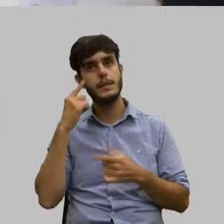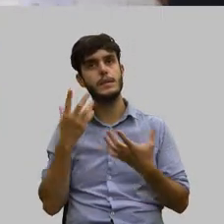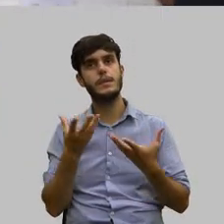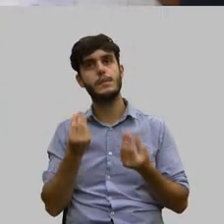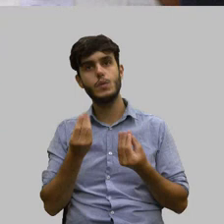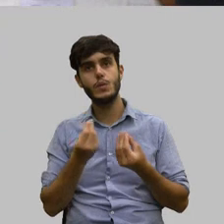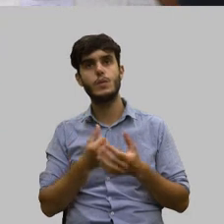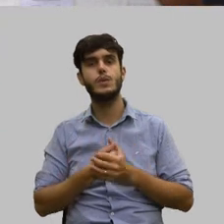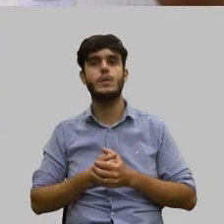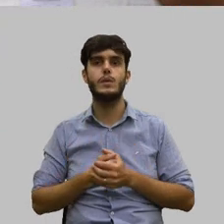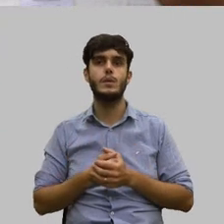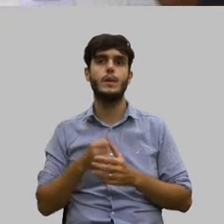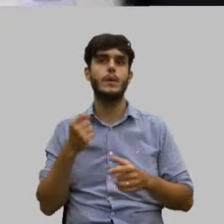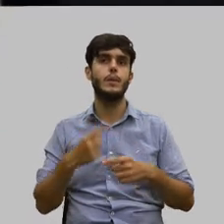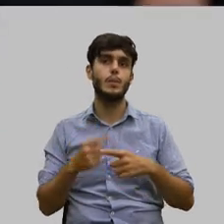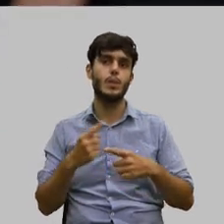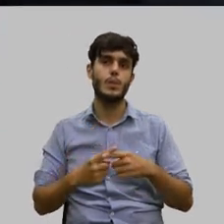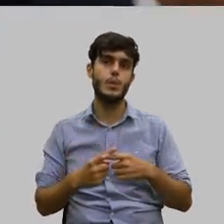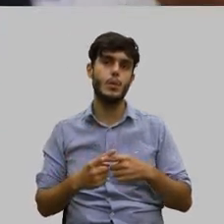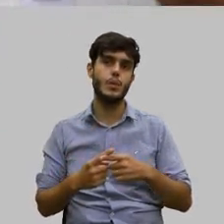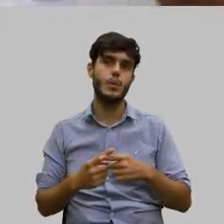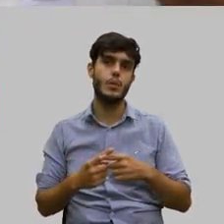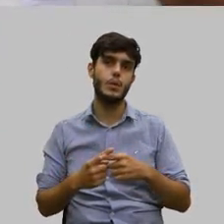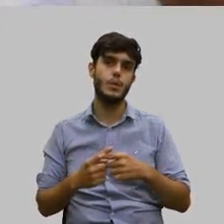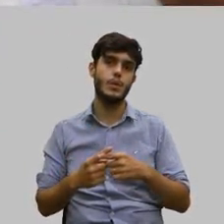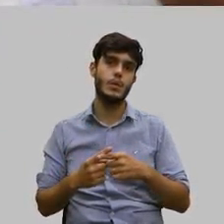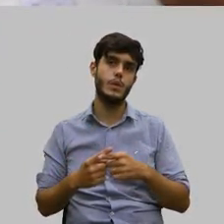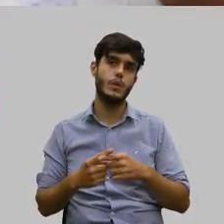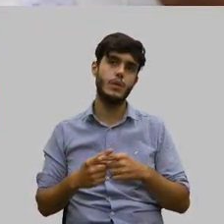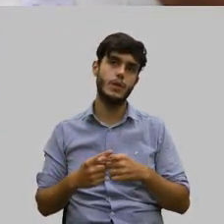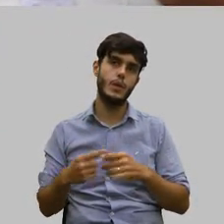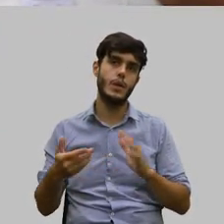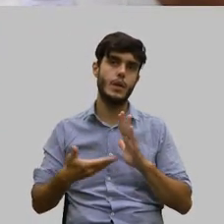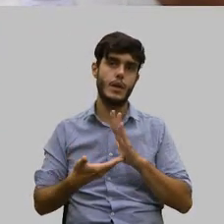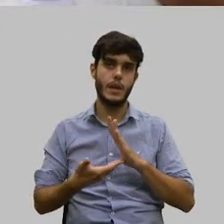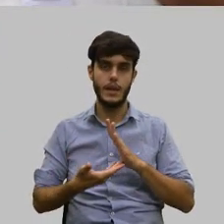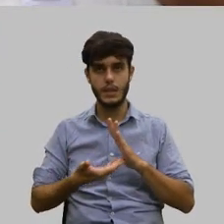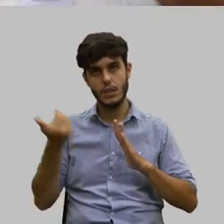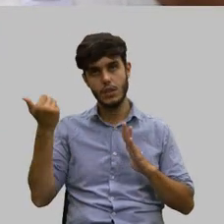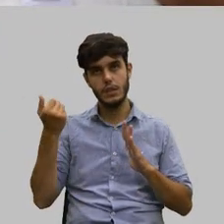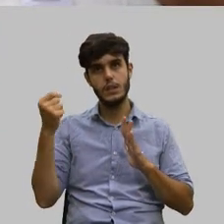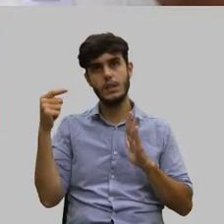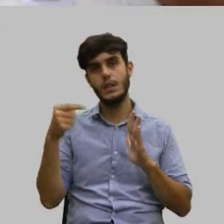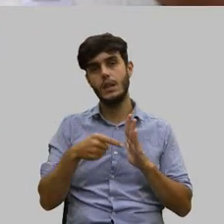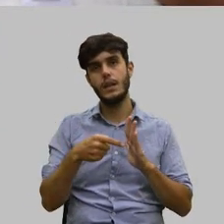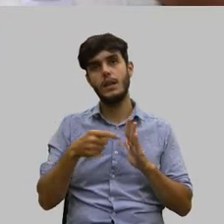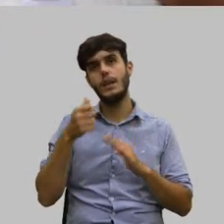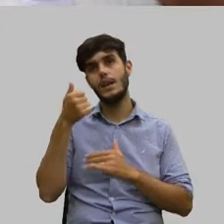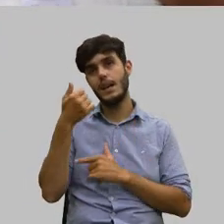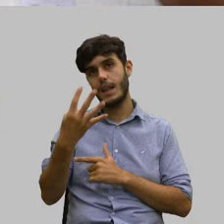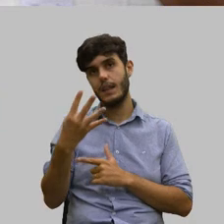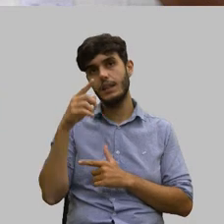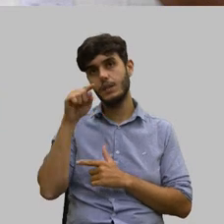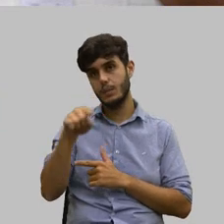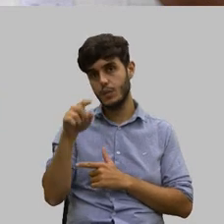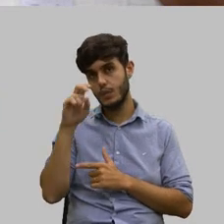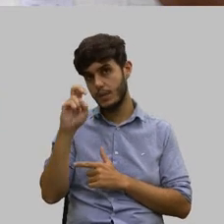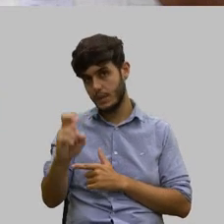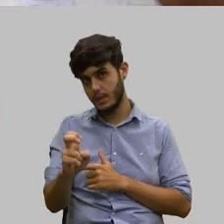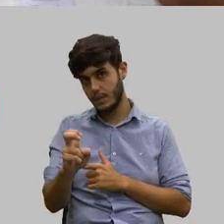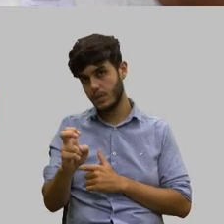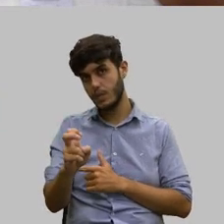muito porque retirar retirar 14.5 da